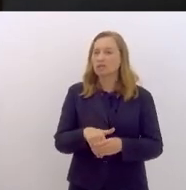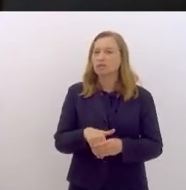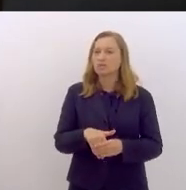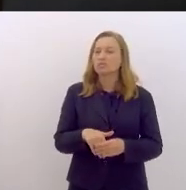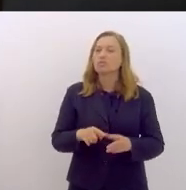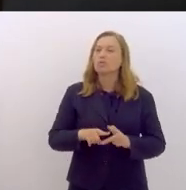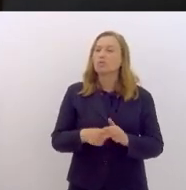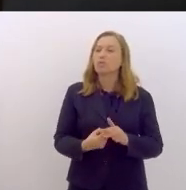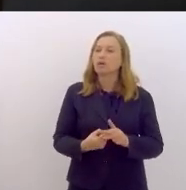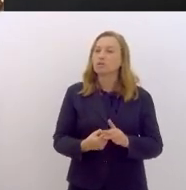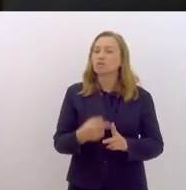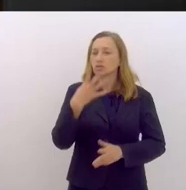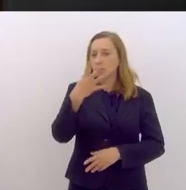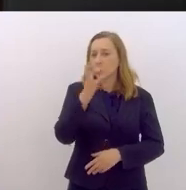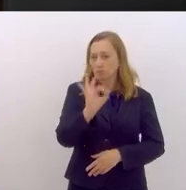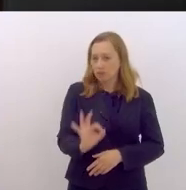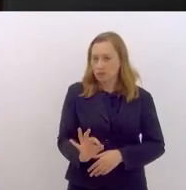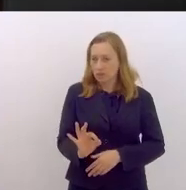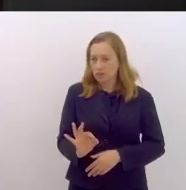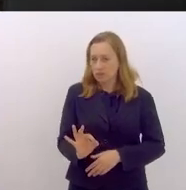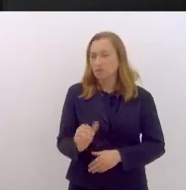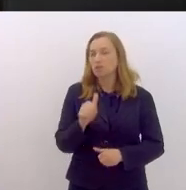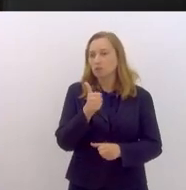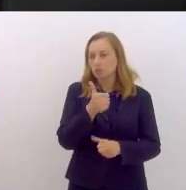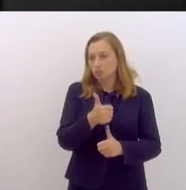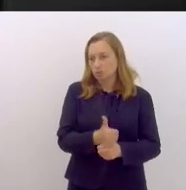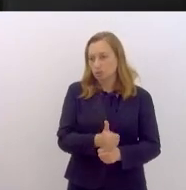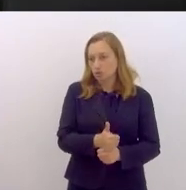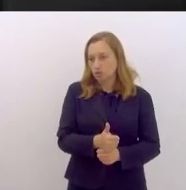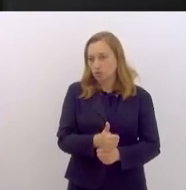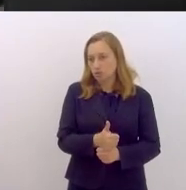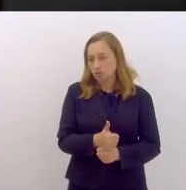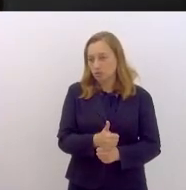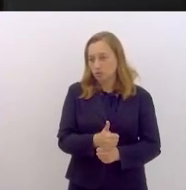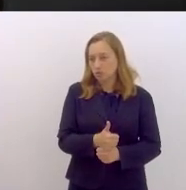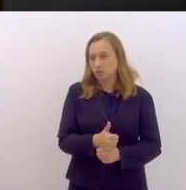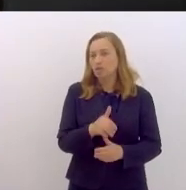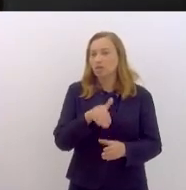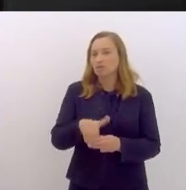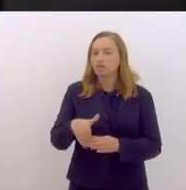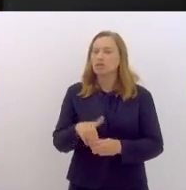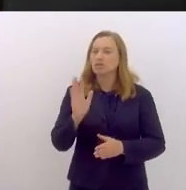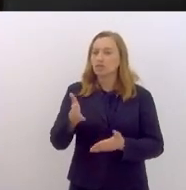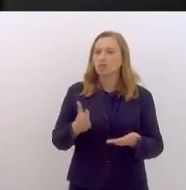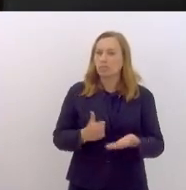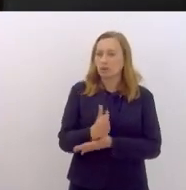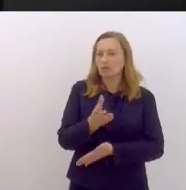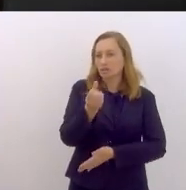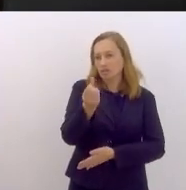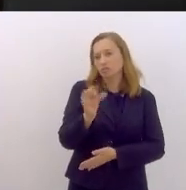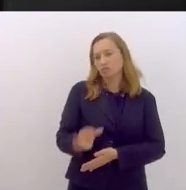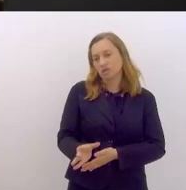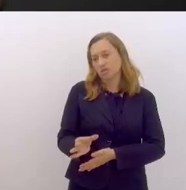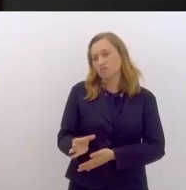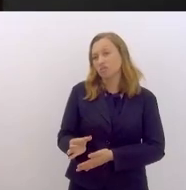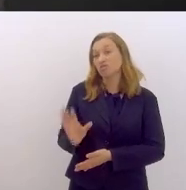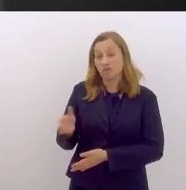a correção dos 4% do substitutivo. A votação já está aprovada com 6%,